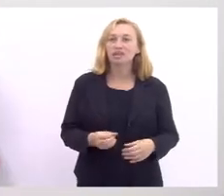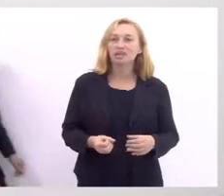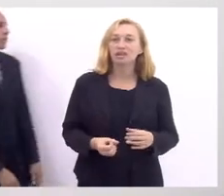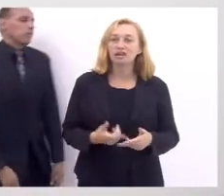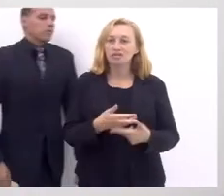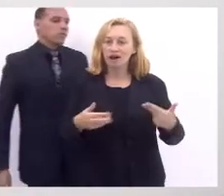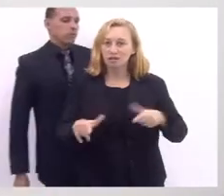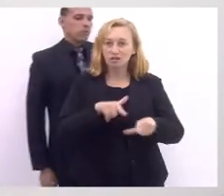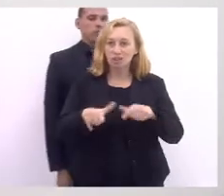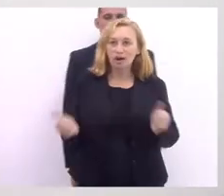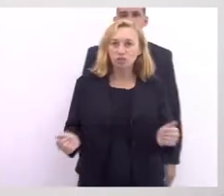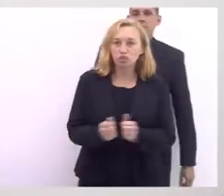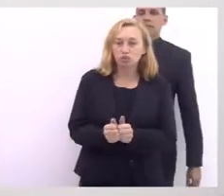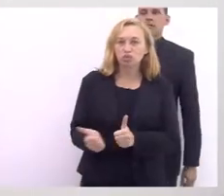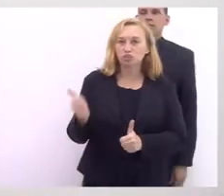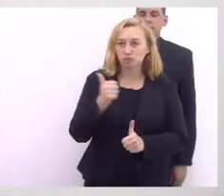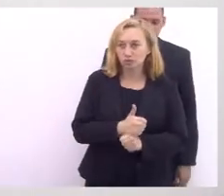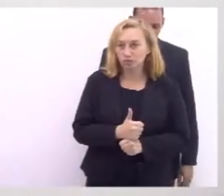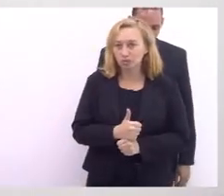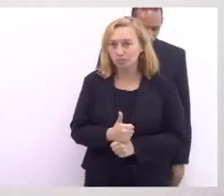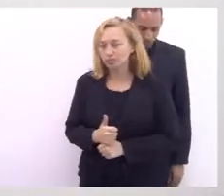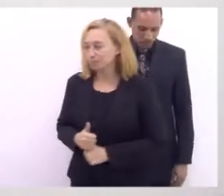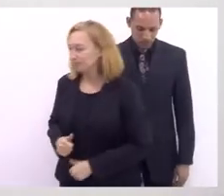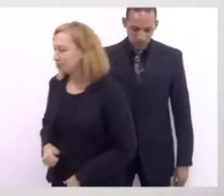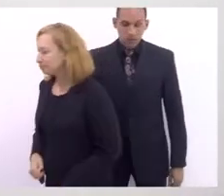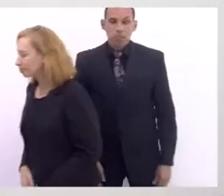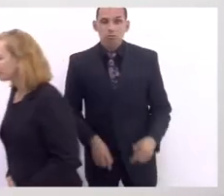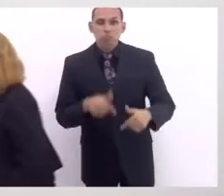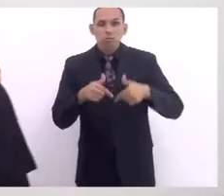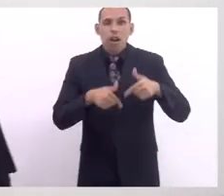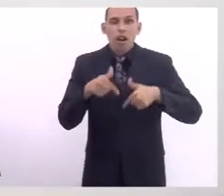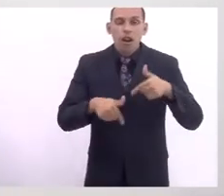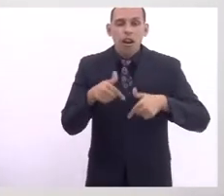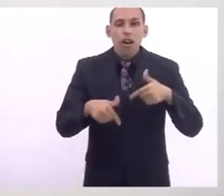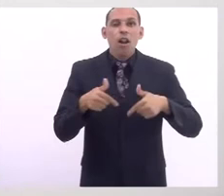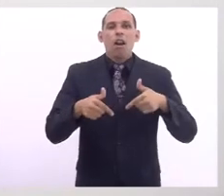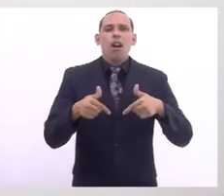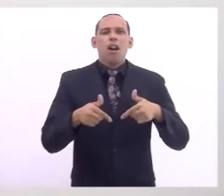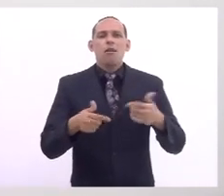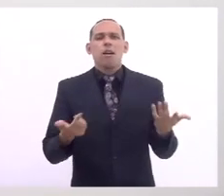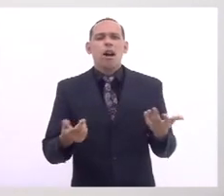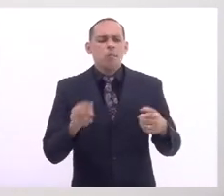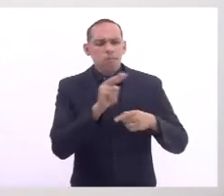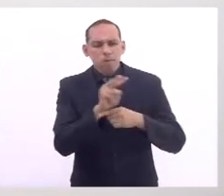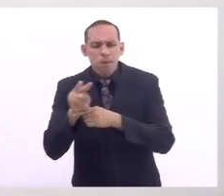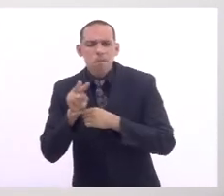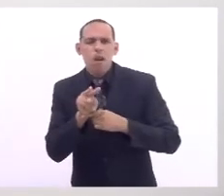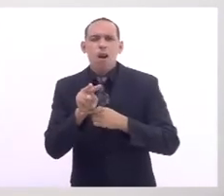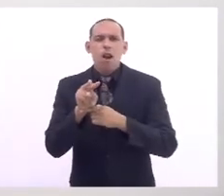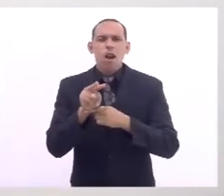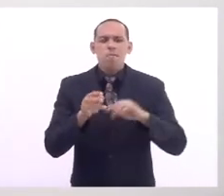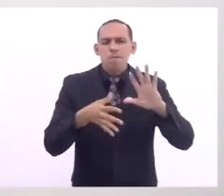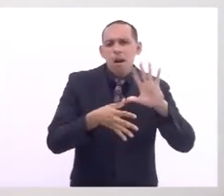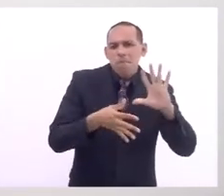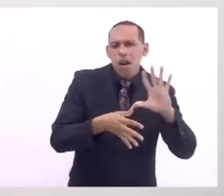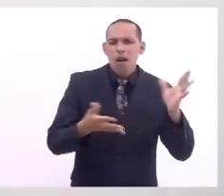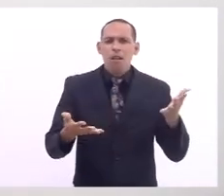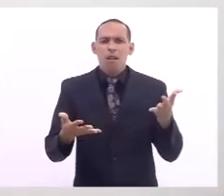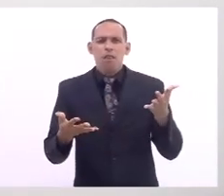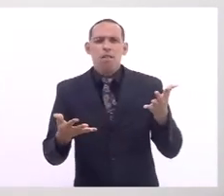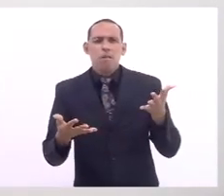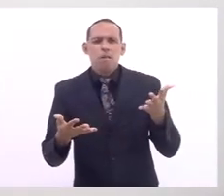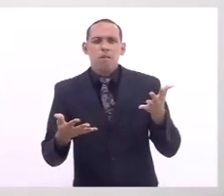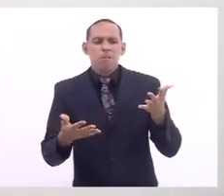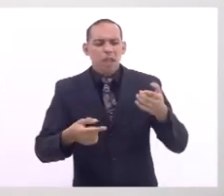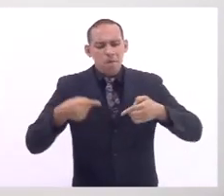faz e número de trabalho juntos a gente trabalha junto nos painéis de monitoramento nos mapas em todas